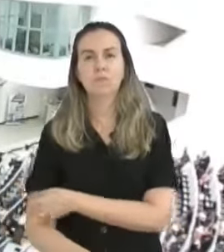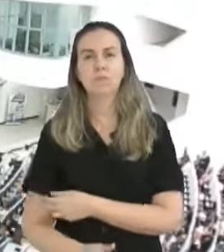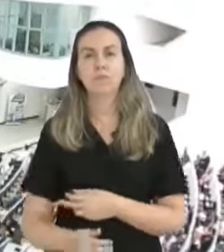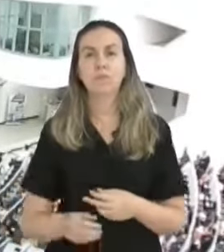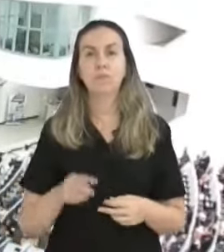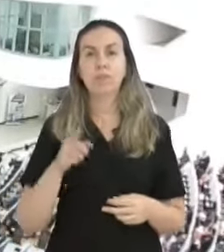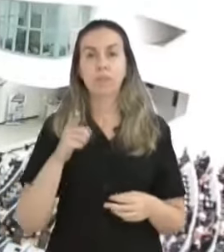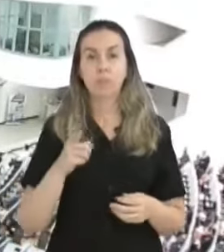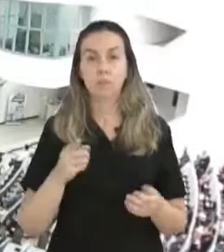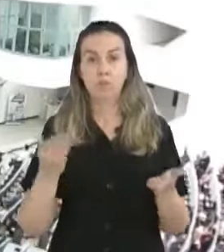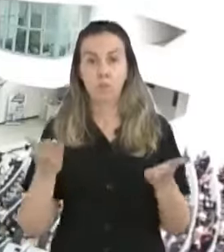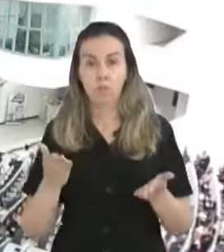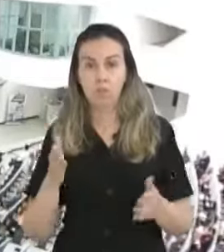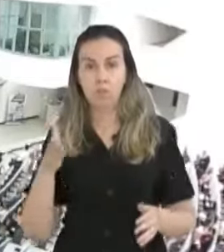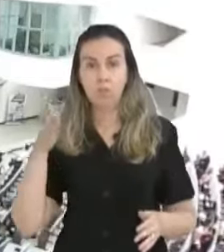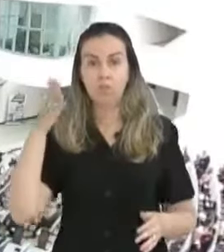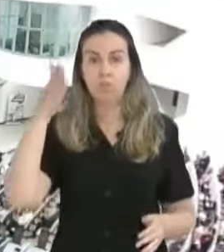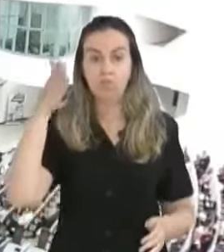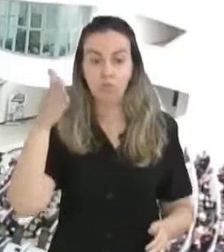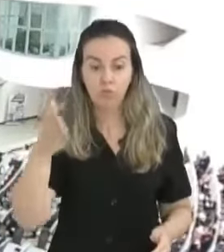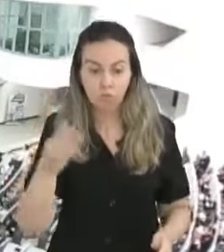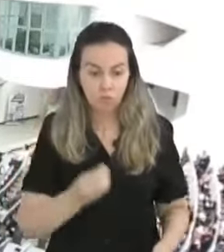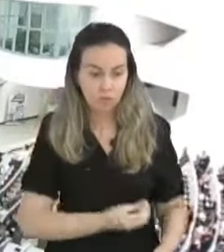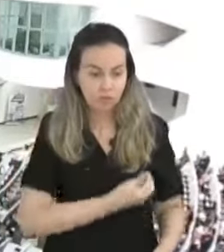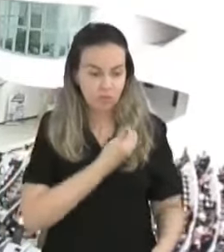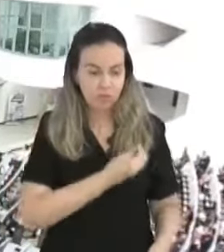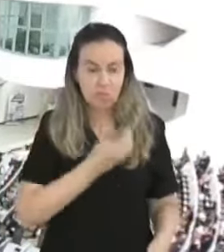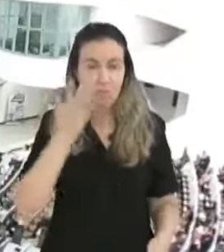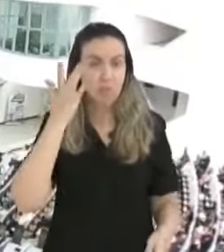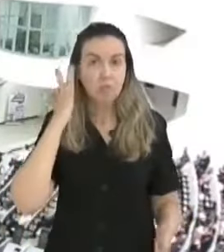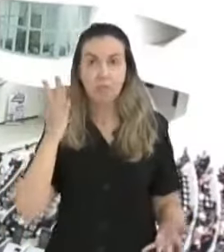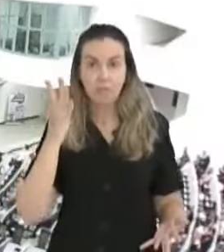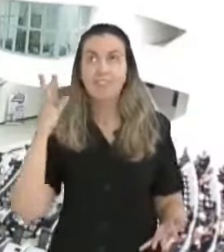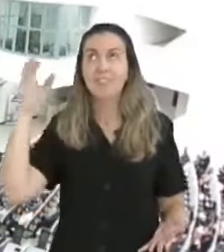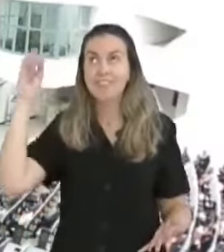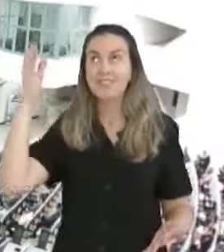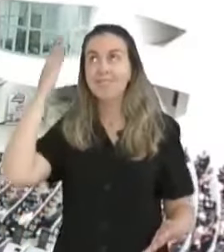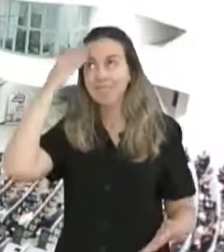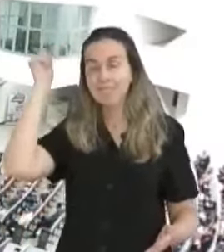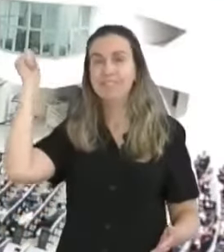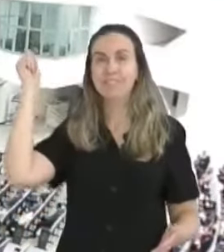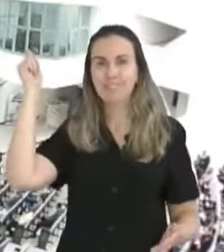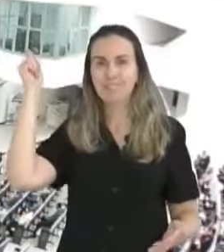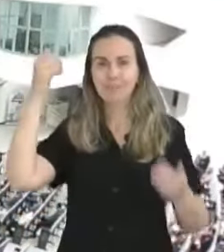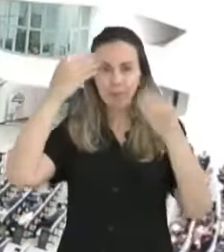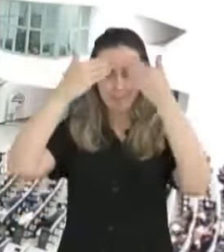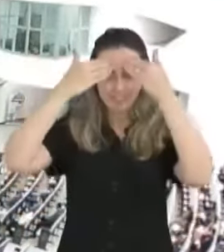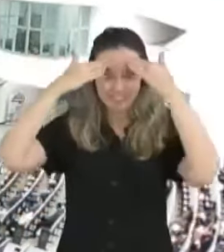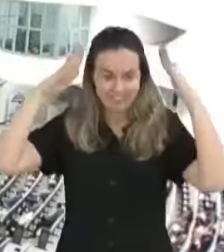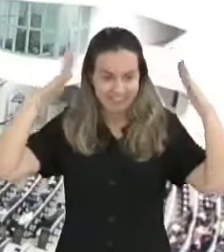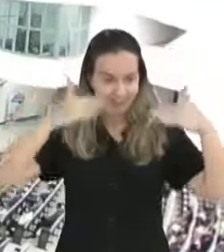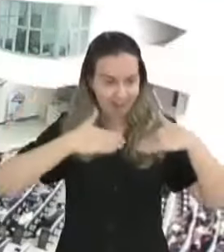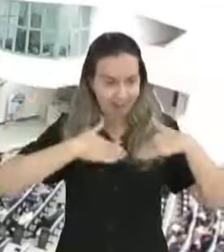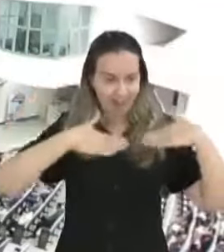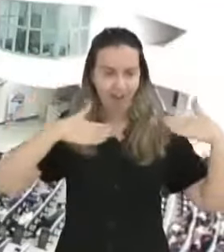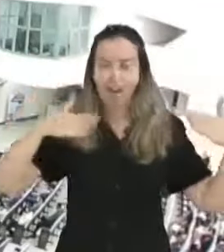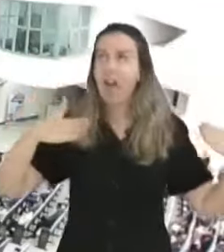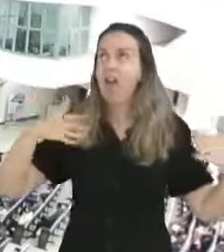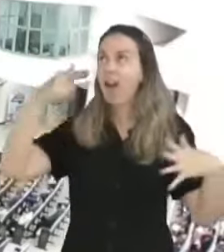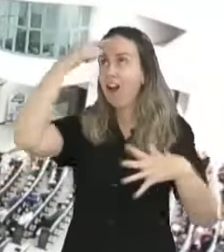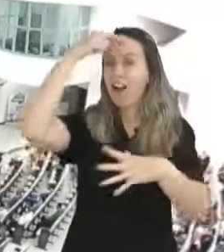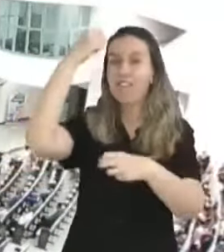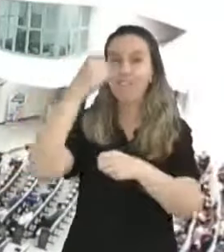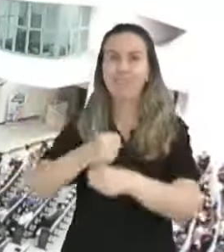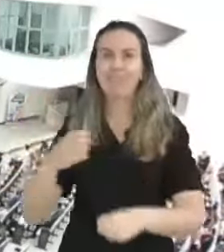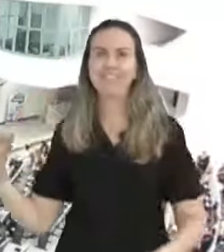Se prepare para o que Deus vai fazer na sua vida. Você vai sair daqui com a visão renovada. Você vai sair daqui com a